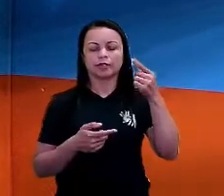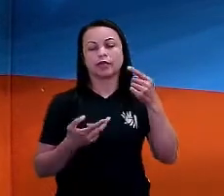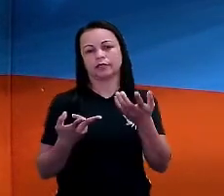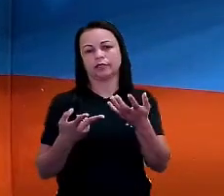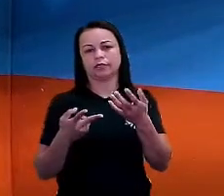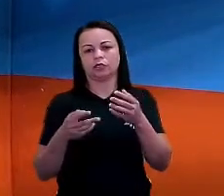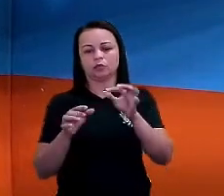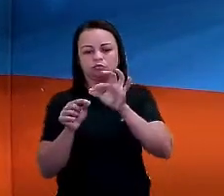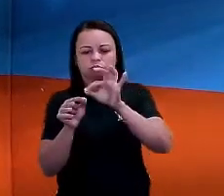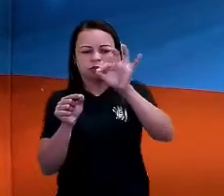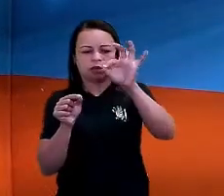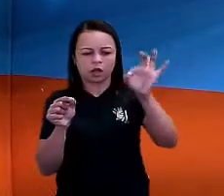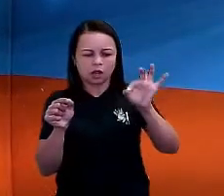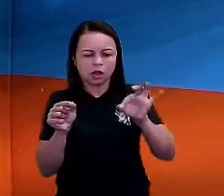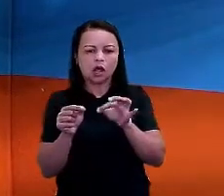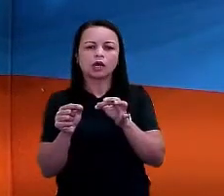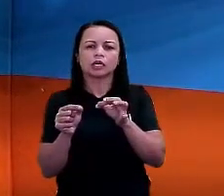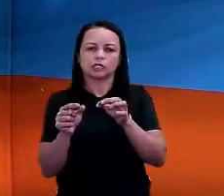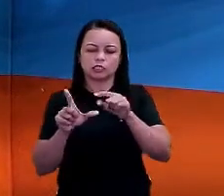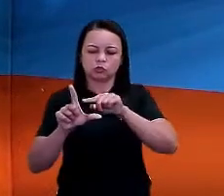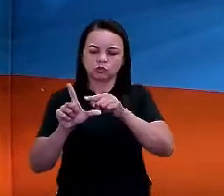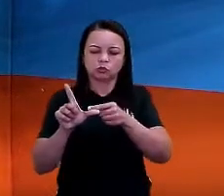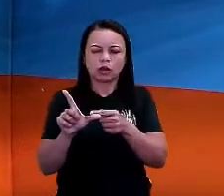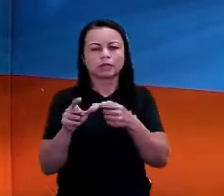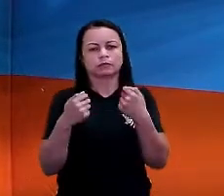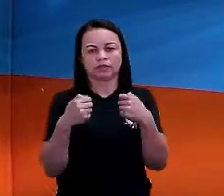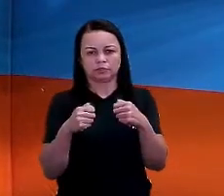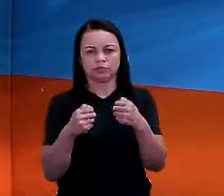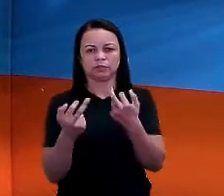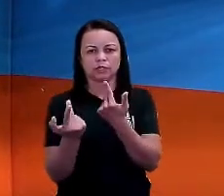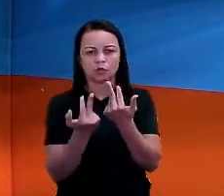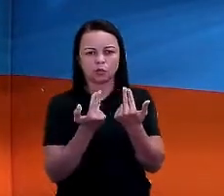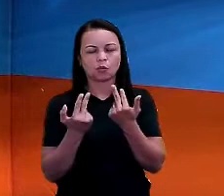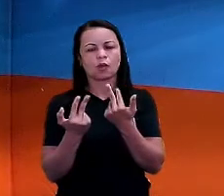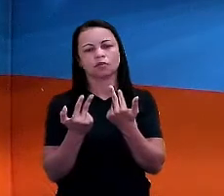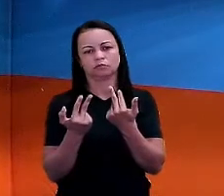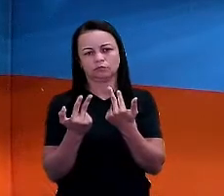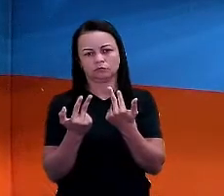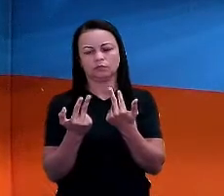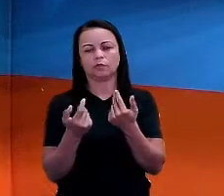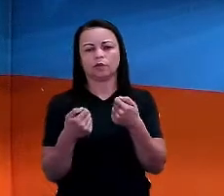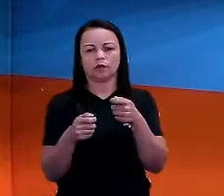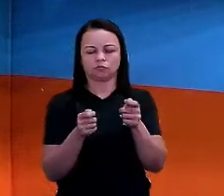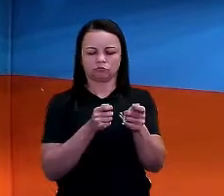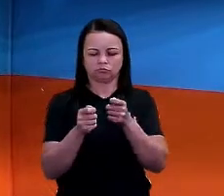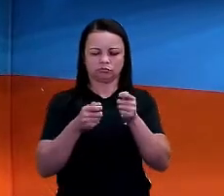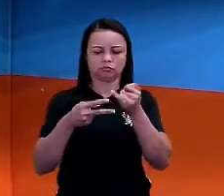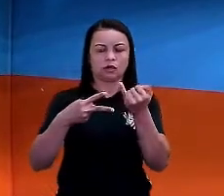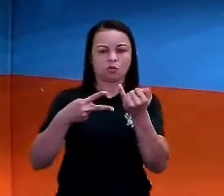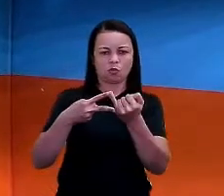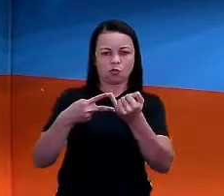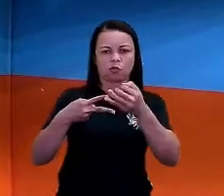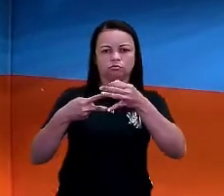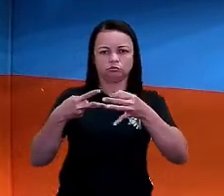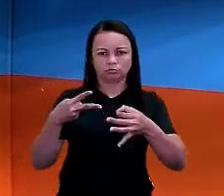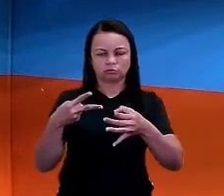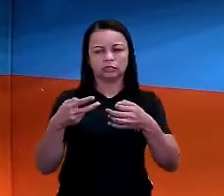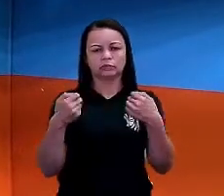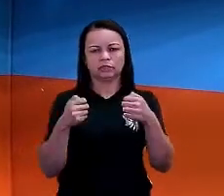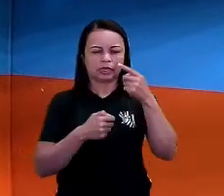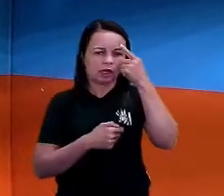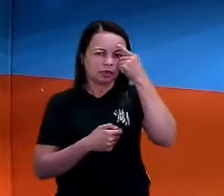ser iguais. Então, para isso, para a soma dos ângulos internos de um polígono regular, eu preciso dessa